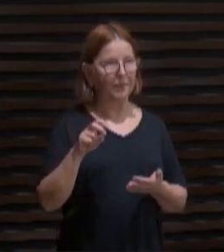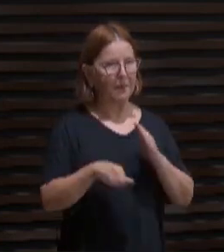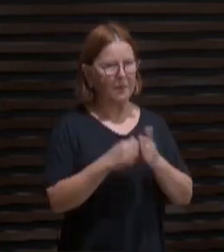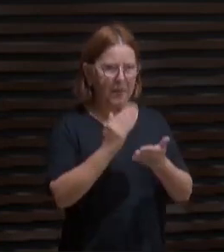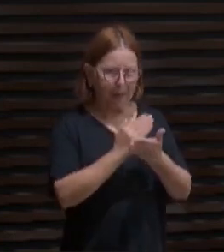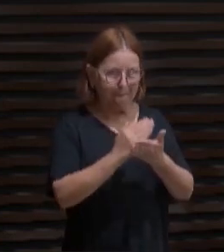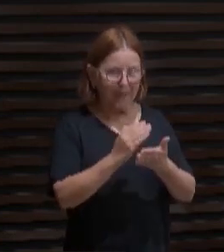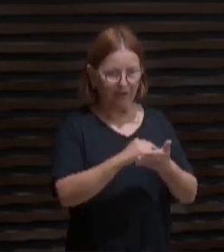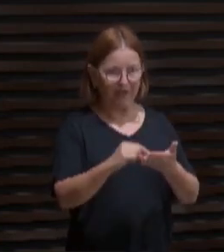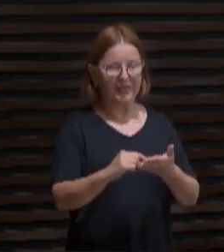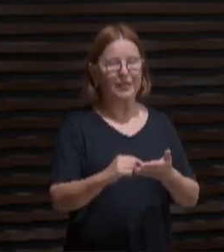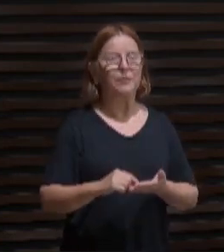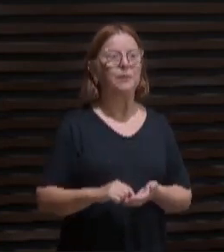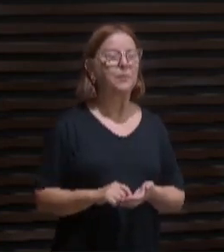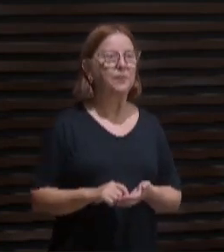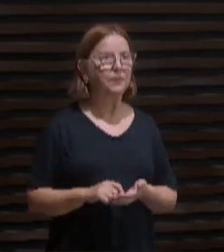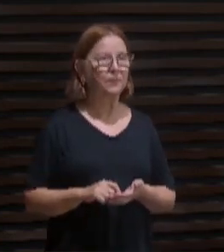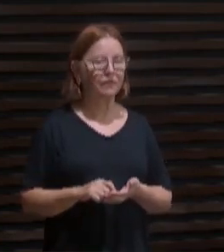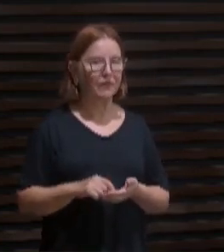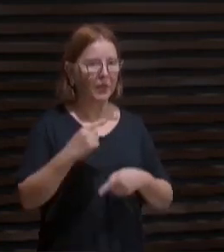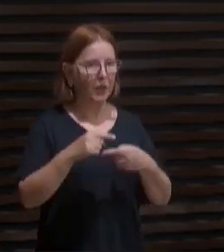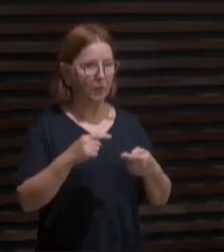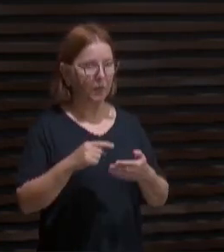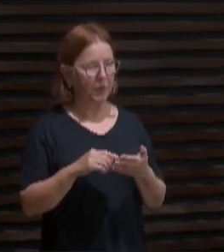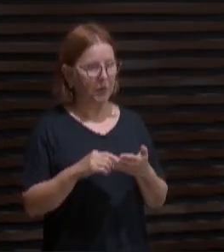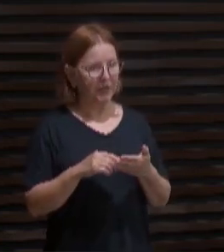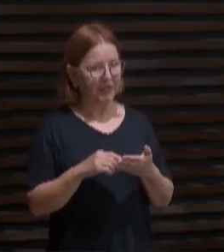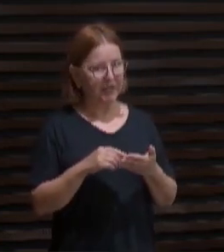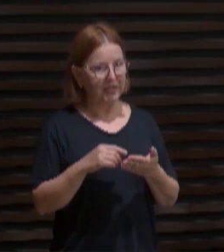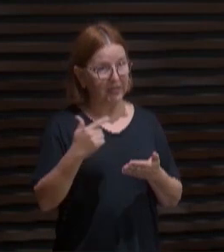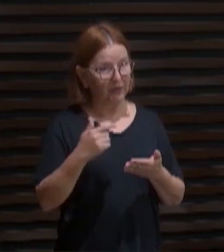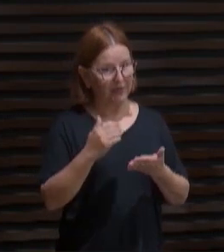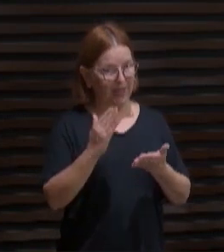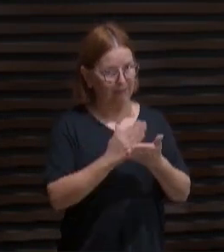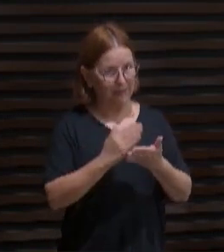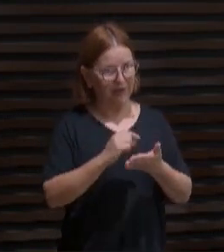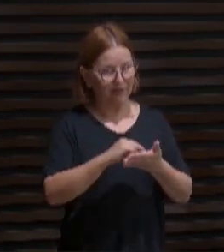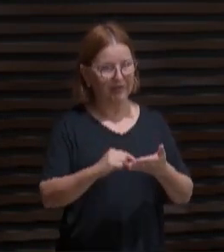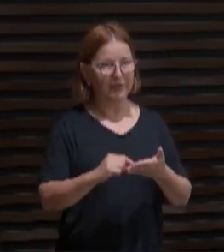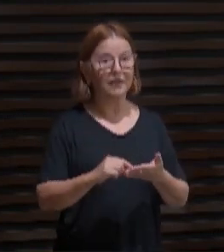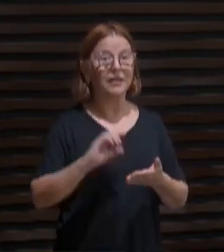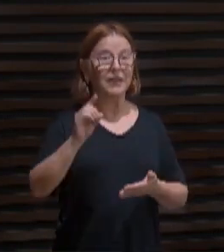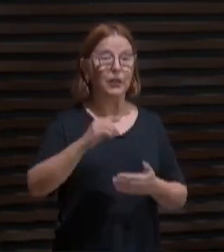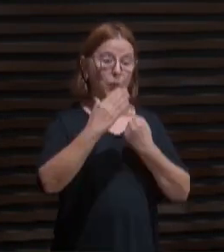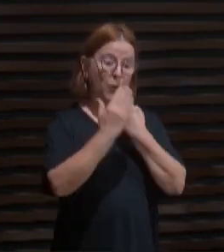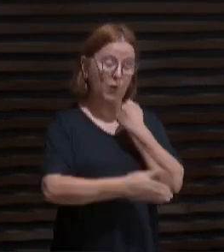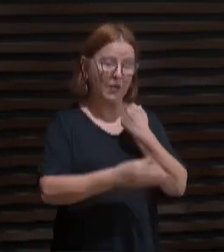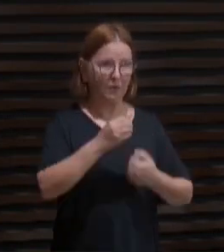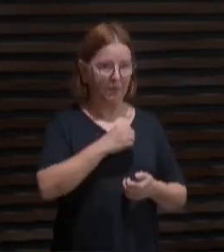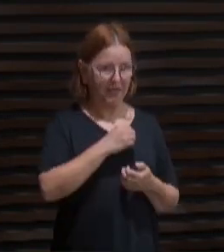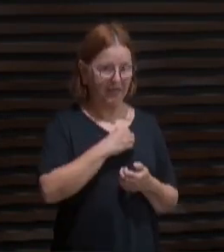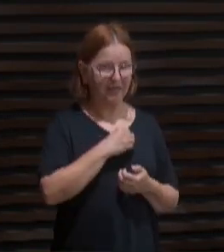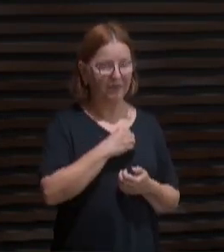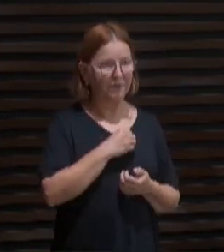vamos olhar a segunda parte, quando Deus começa a condenar o pecado, ele